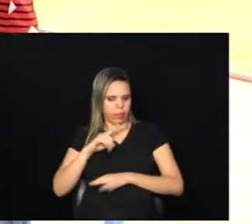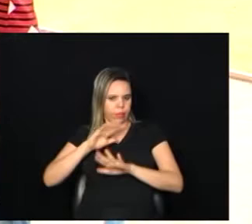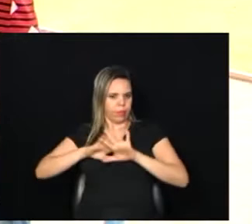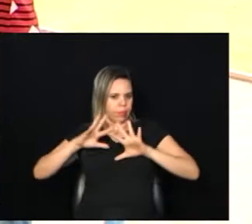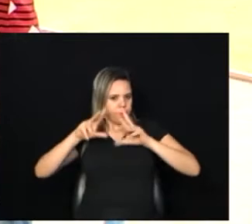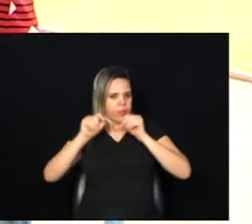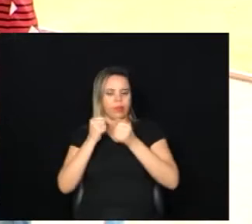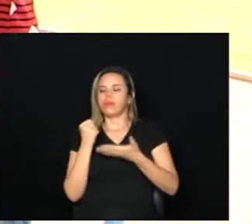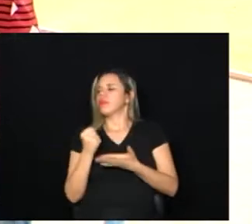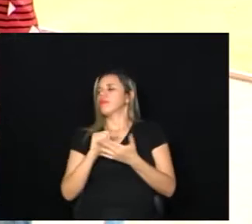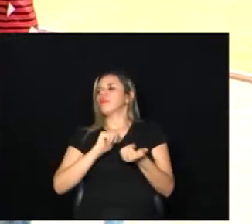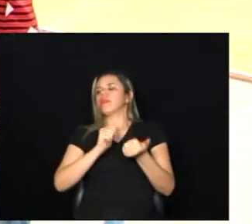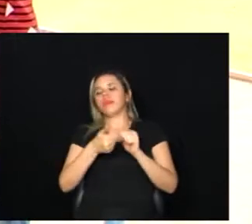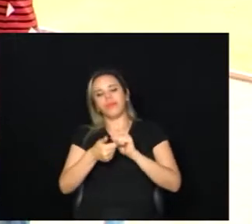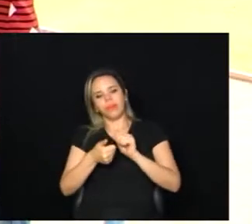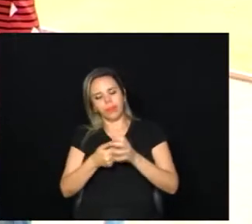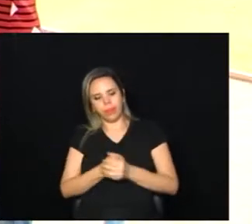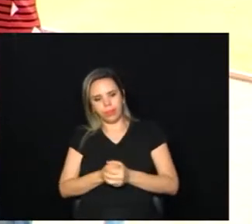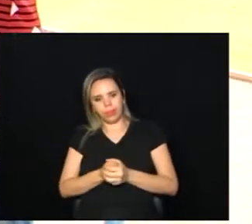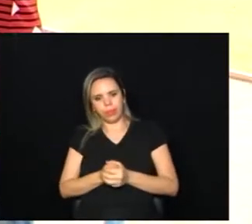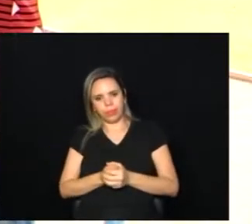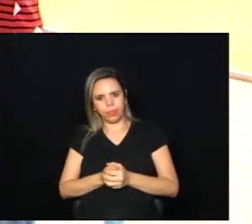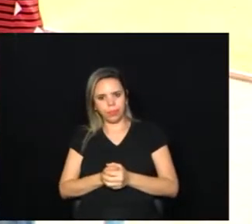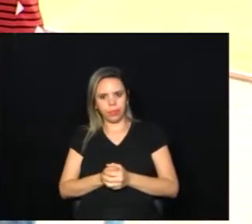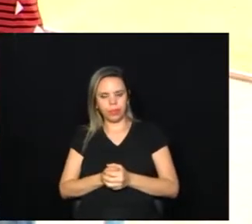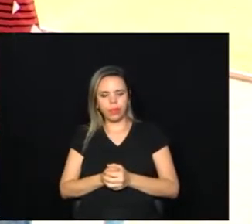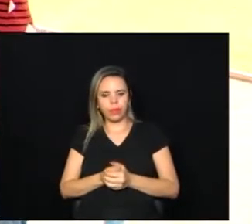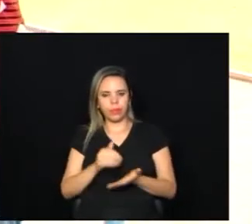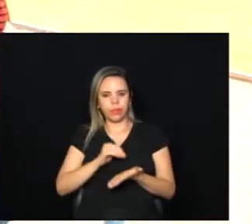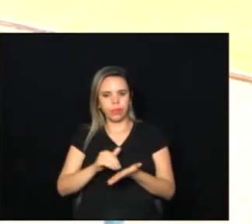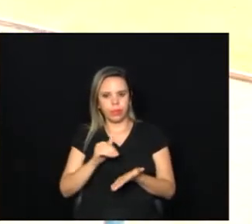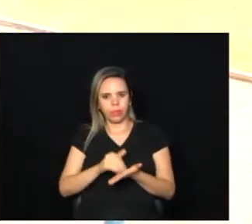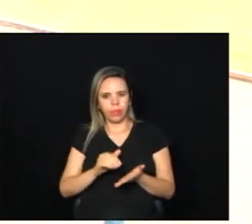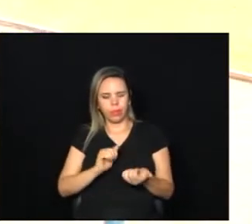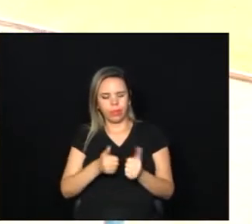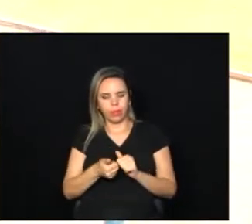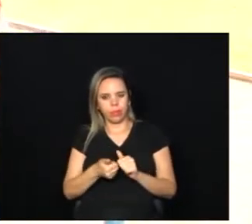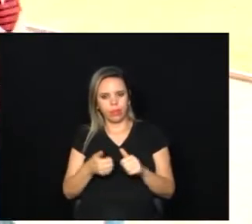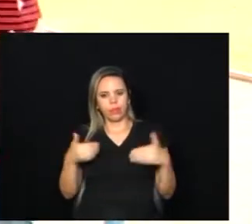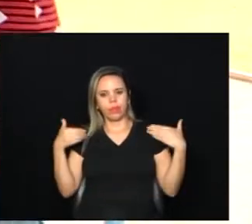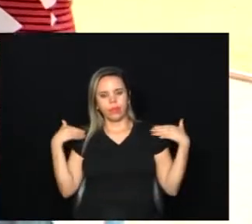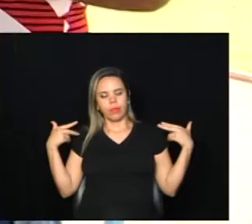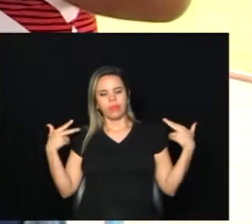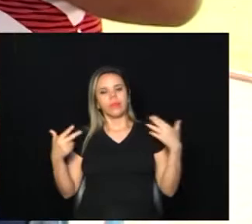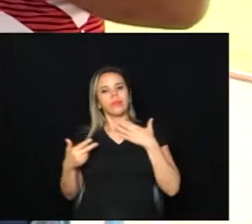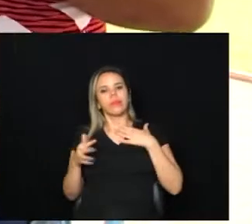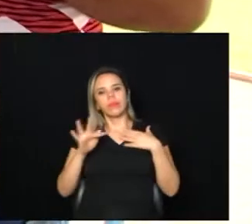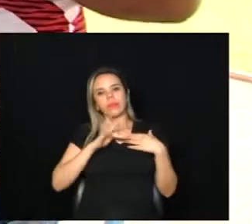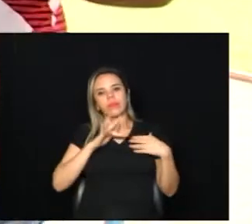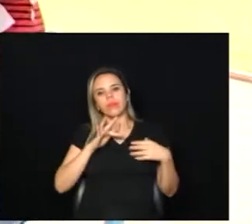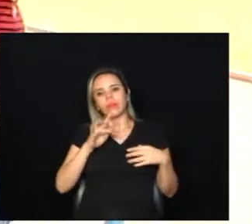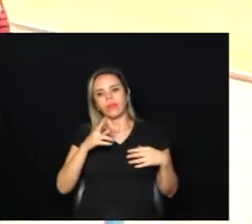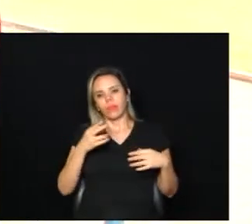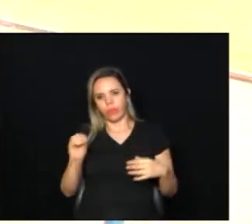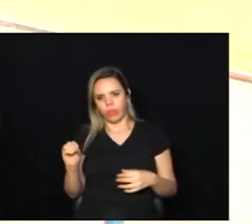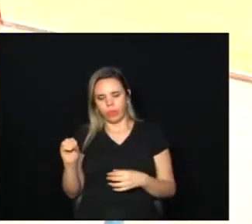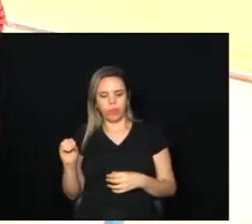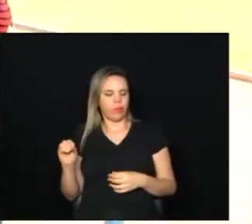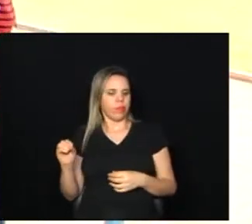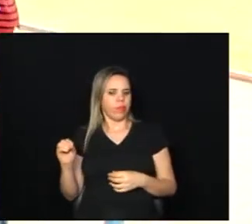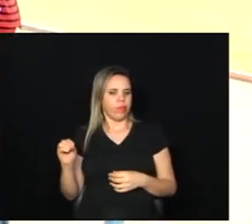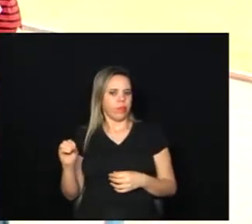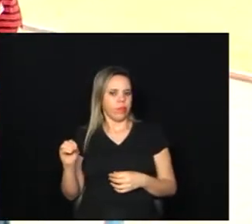tudo isso, ajudando o esporte amador, né? A nossa Secretaria de Esporte aí, Lazer, o Fernando Vanin, que